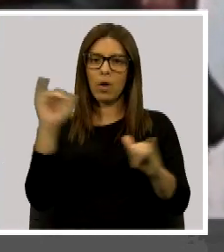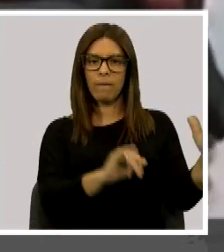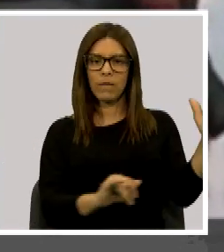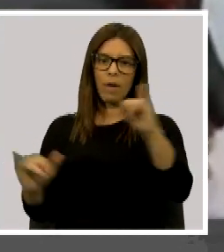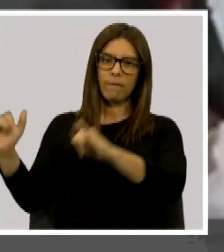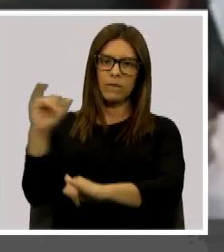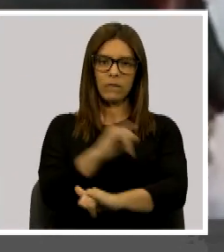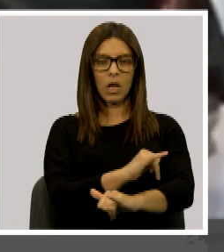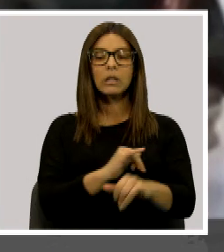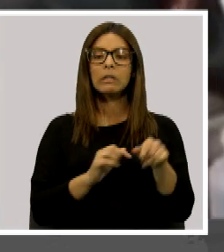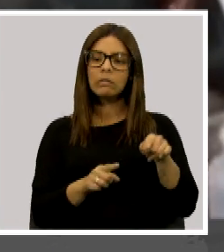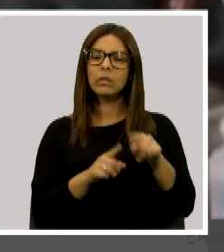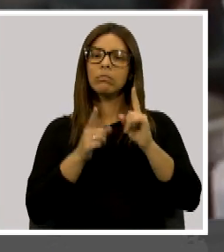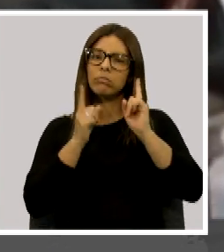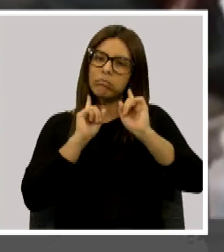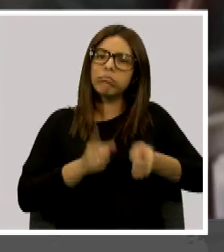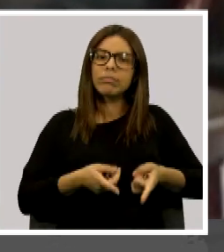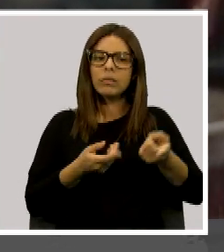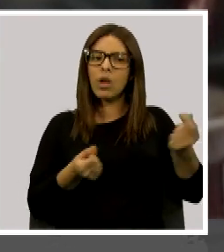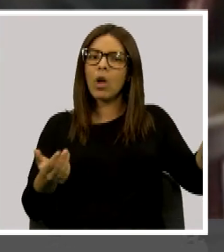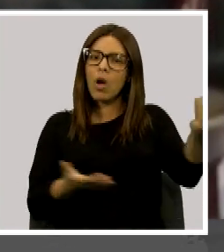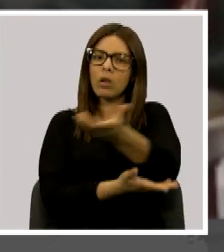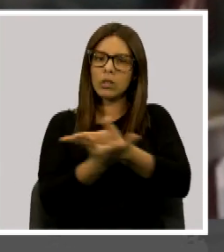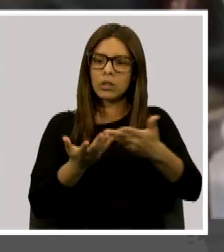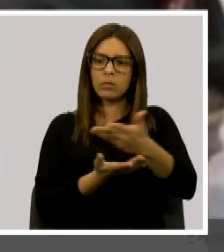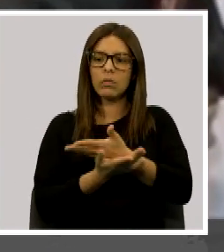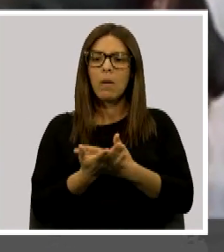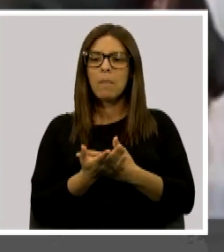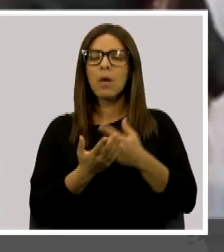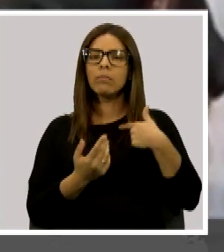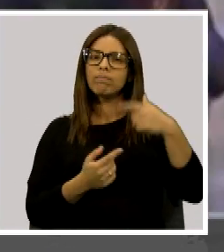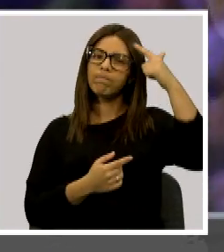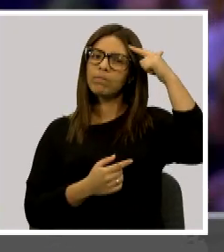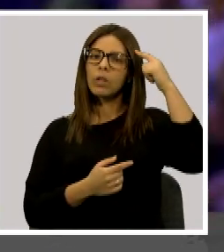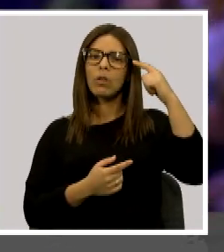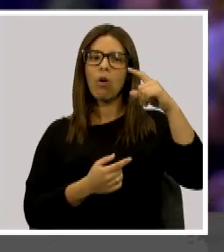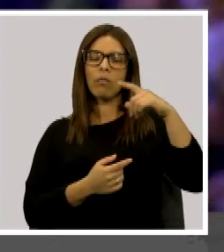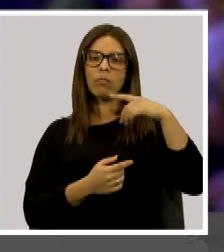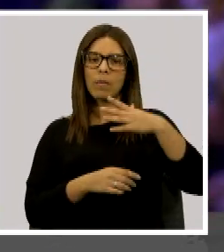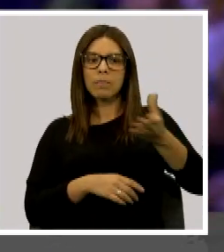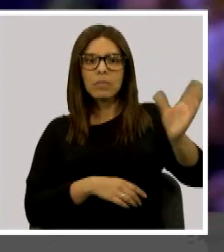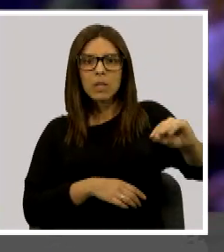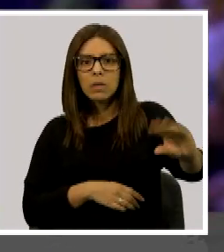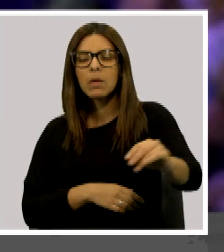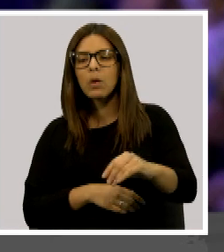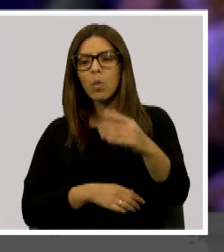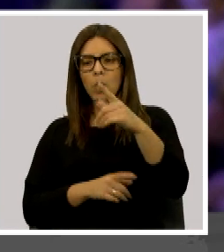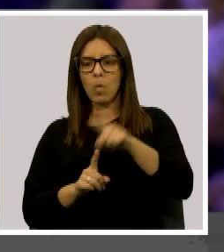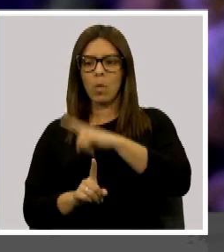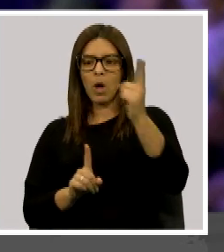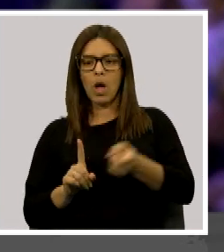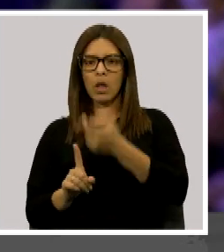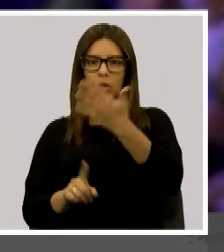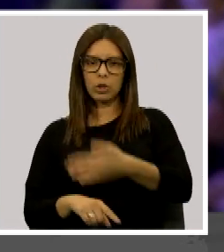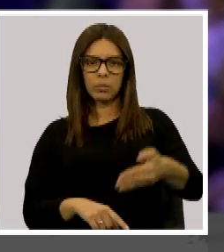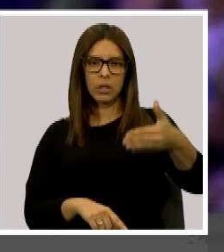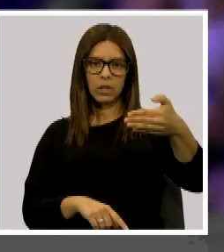poder russo, a Cuba comunista. A influência soviética ficava tão perto dos Estados Unidos como Lisboa está perto de